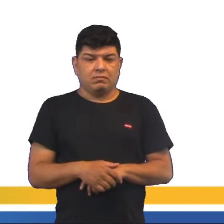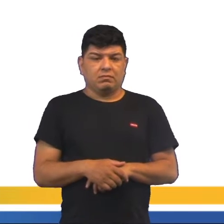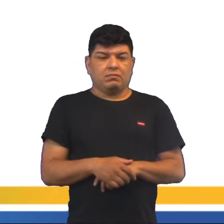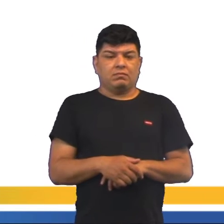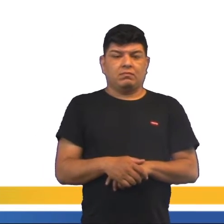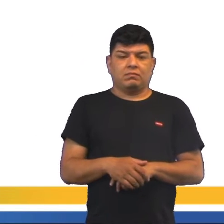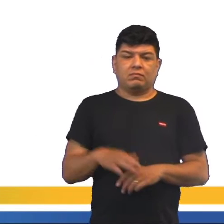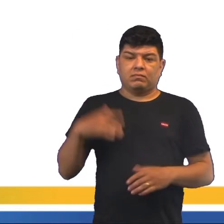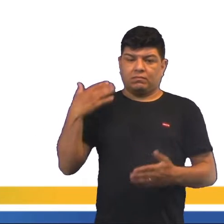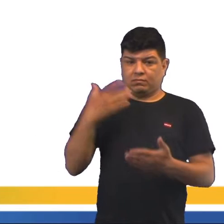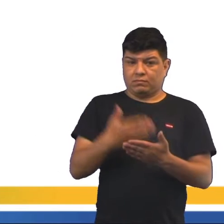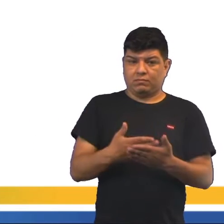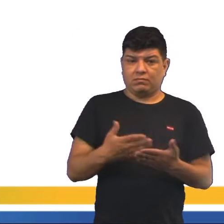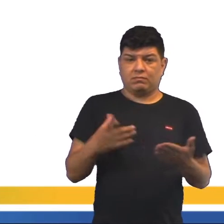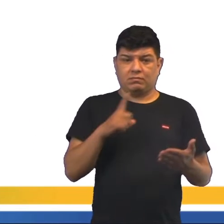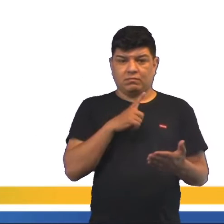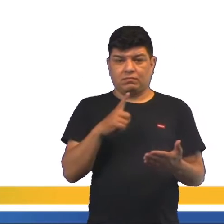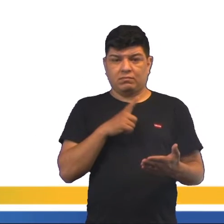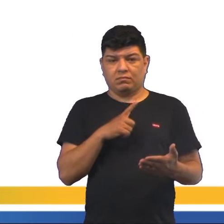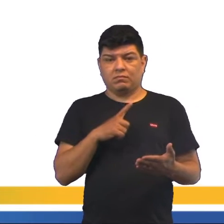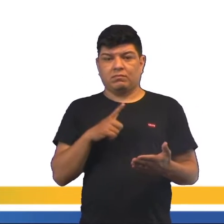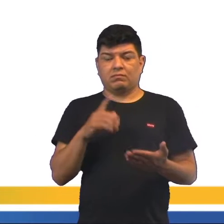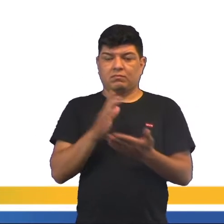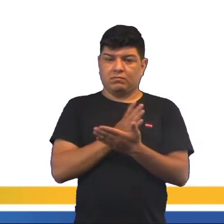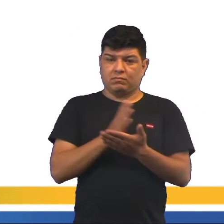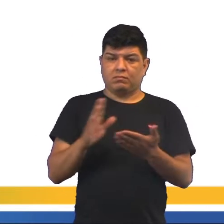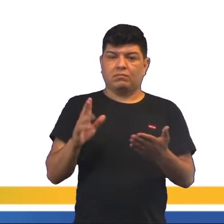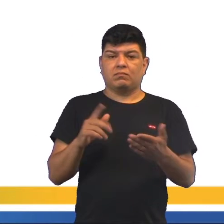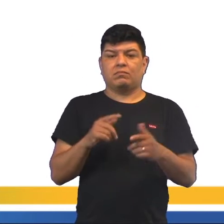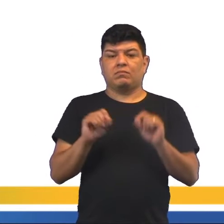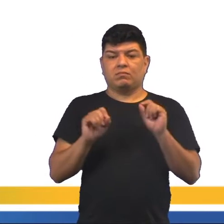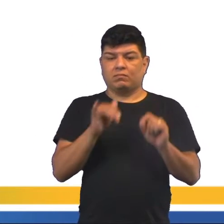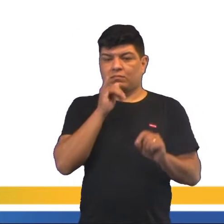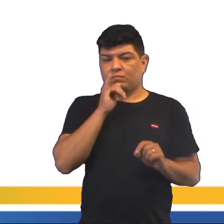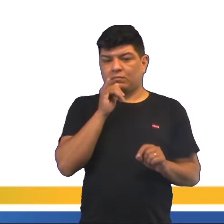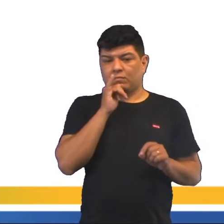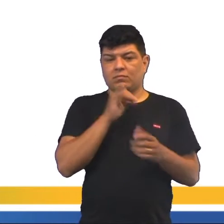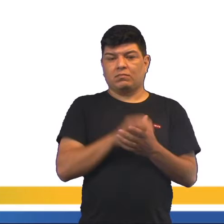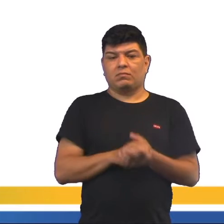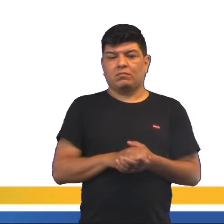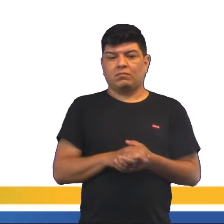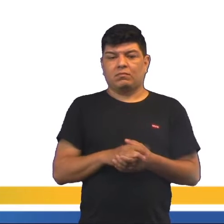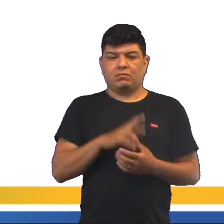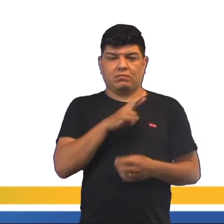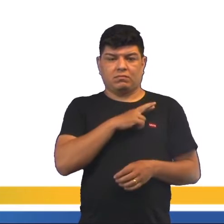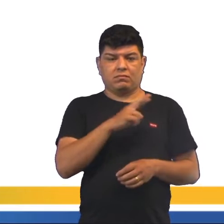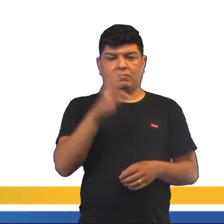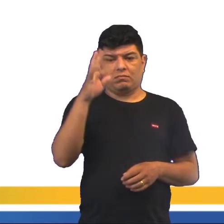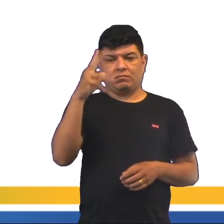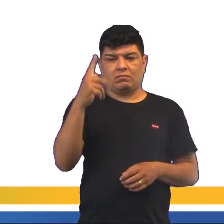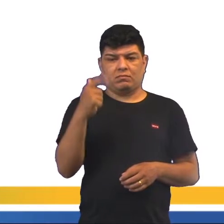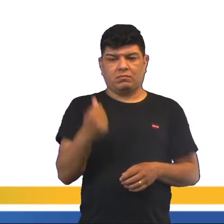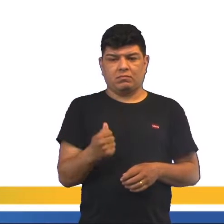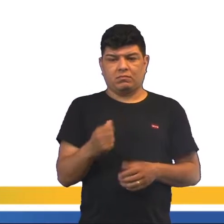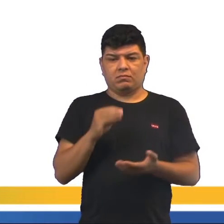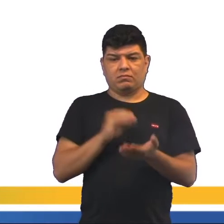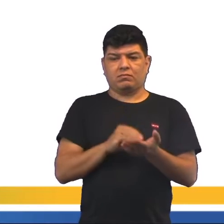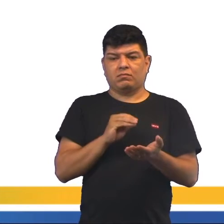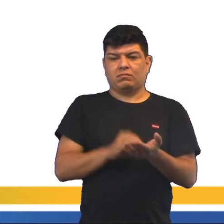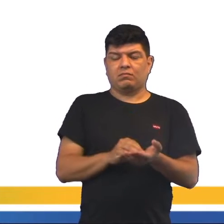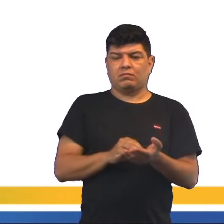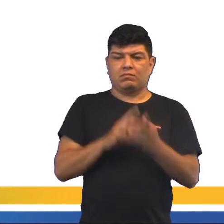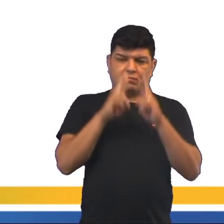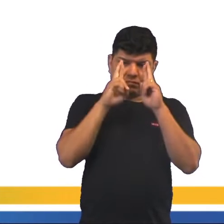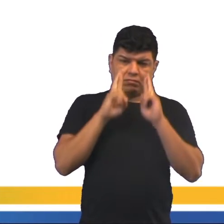Ainda hoje, existem casos de etnocentrismo religioso, quando, por exemplo, religiões de matriz africana são desrespeitadas